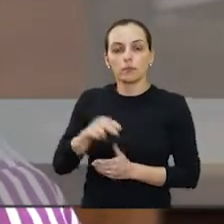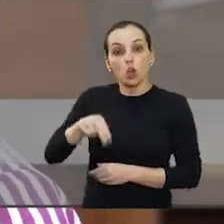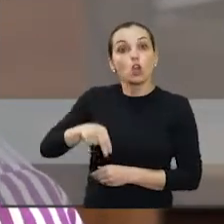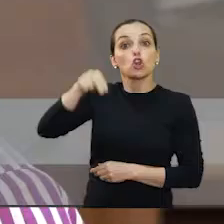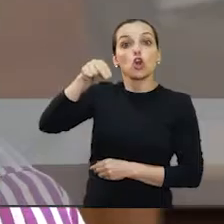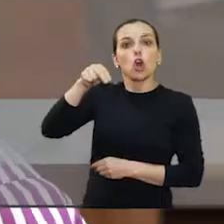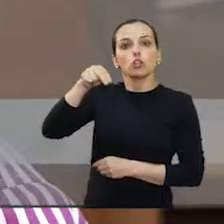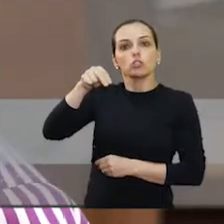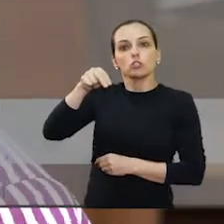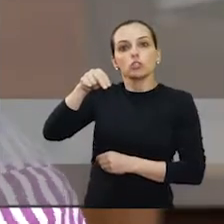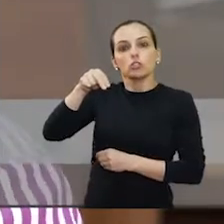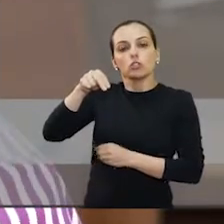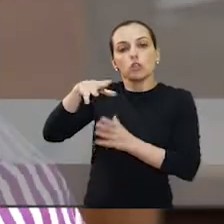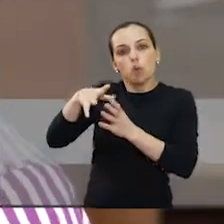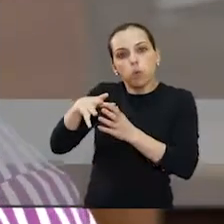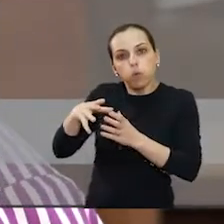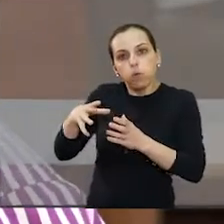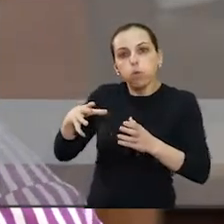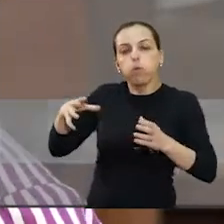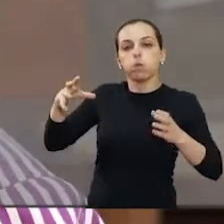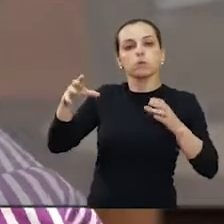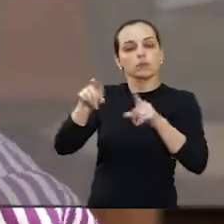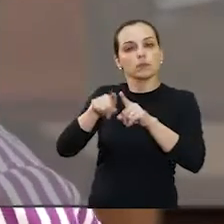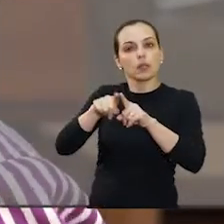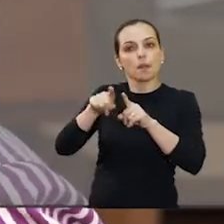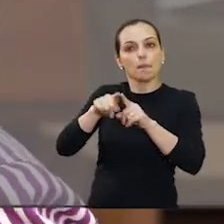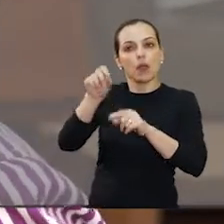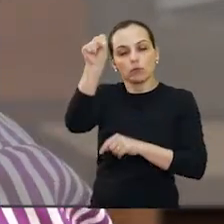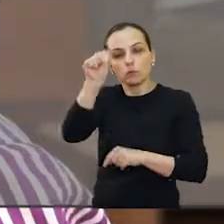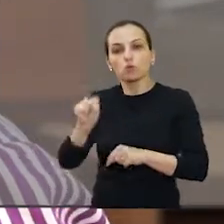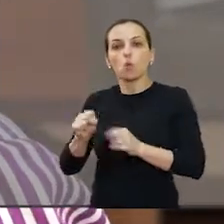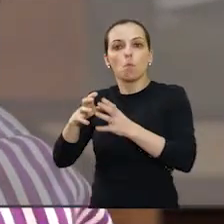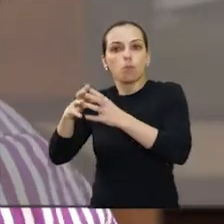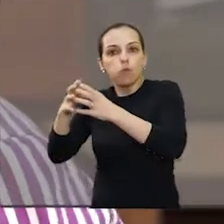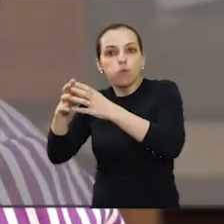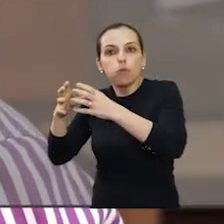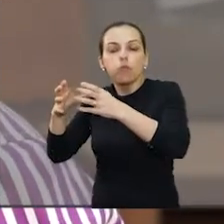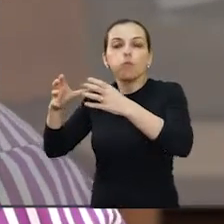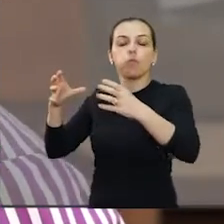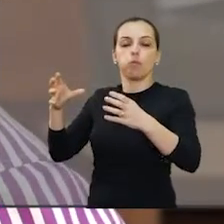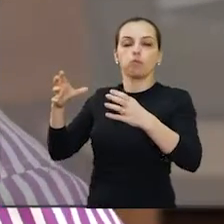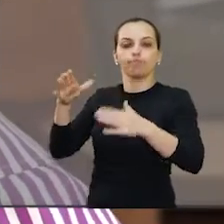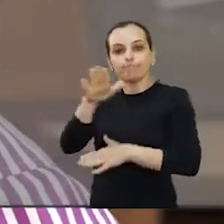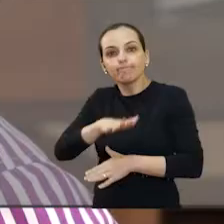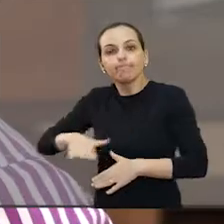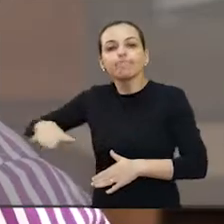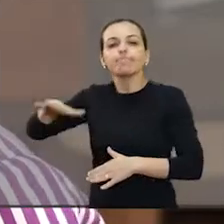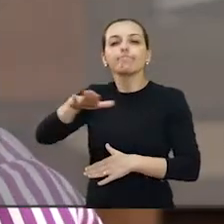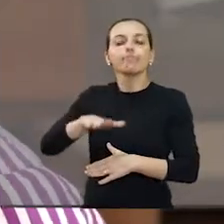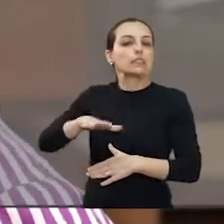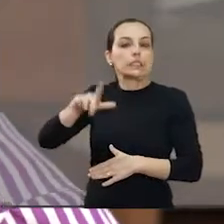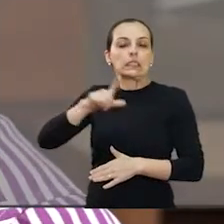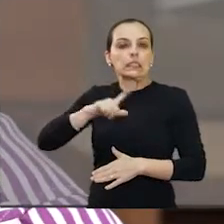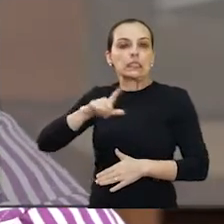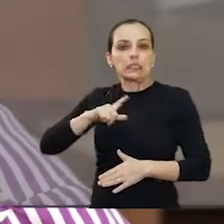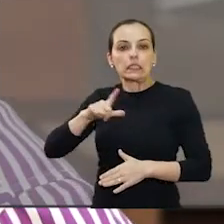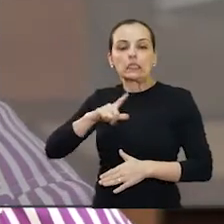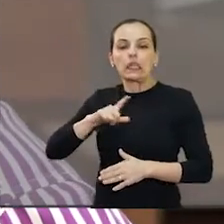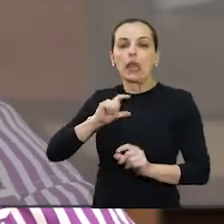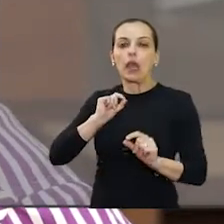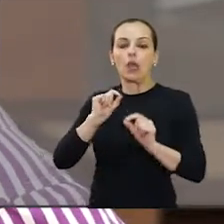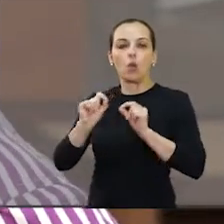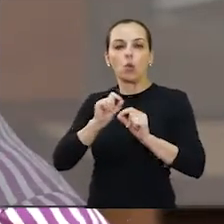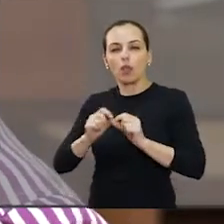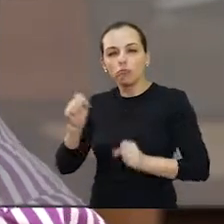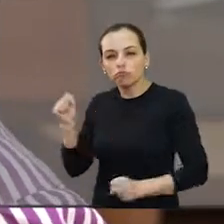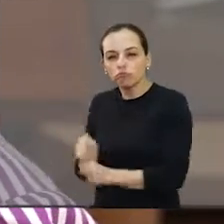tem um crescimento muito grande no sentido da região norte, né? E alguma coisa no sentido da região sul.